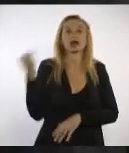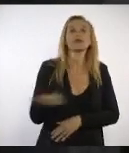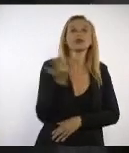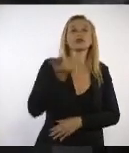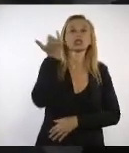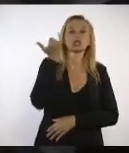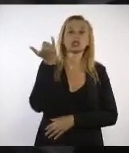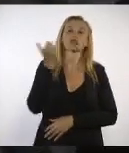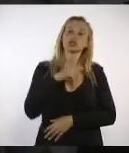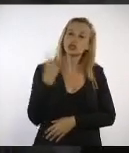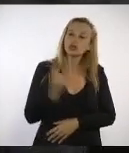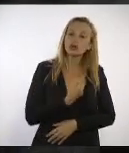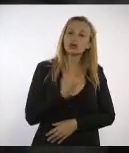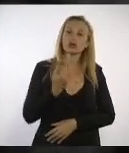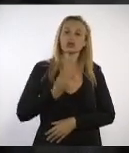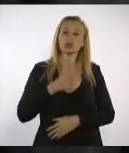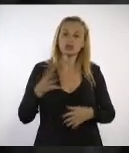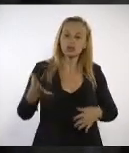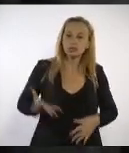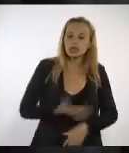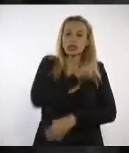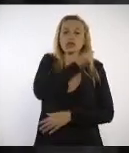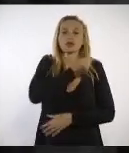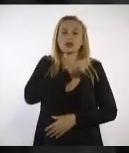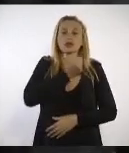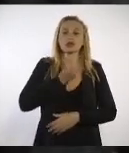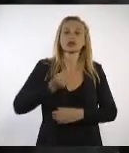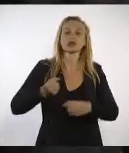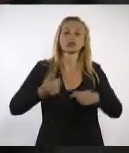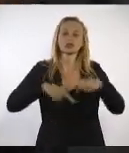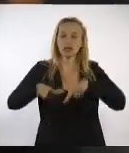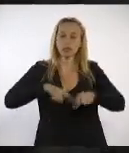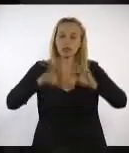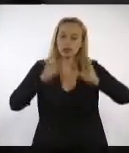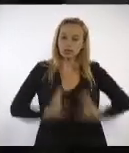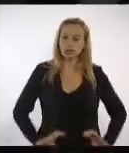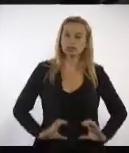importante a gente ressalvar esse papel cidadão dos blocos no Rio de Janeiro.